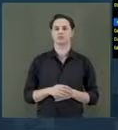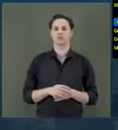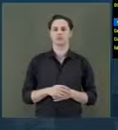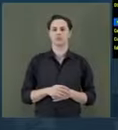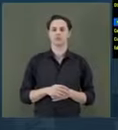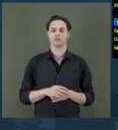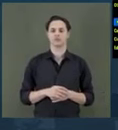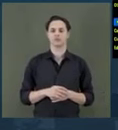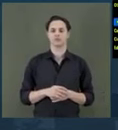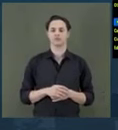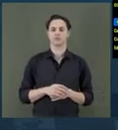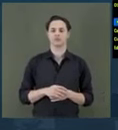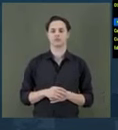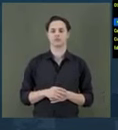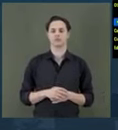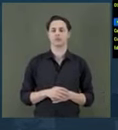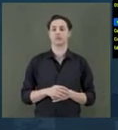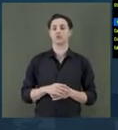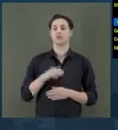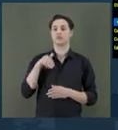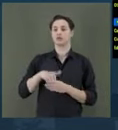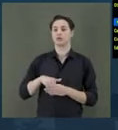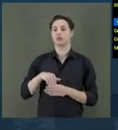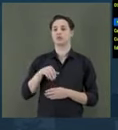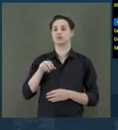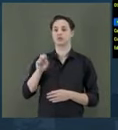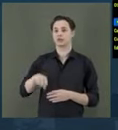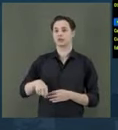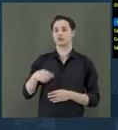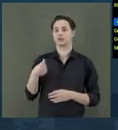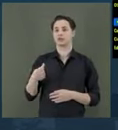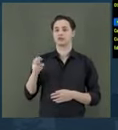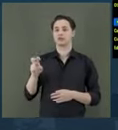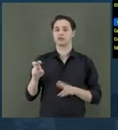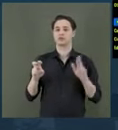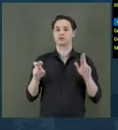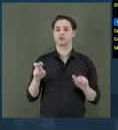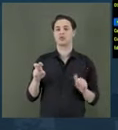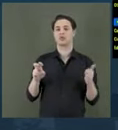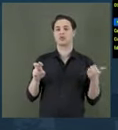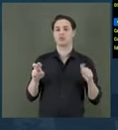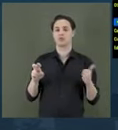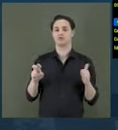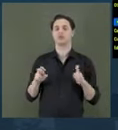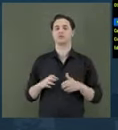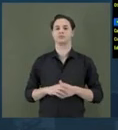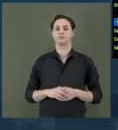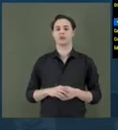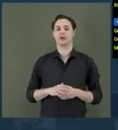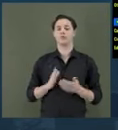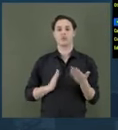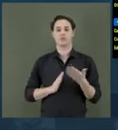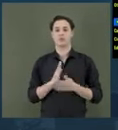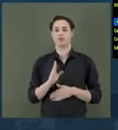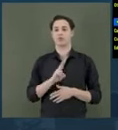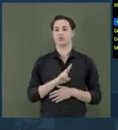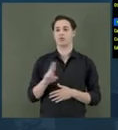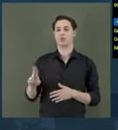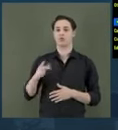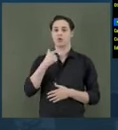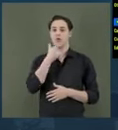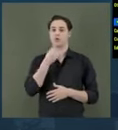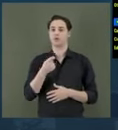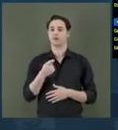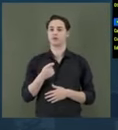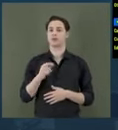Presidente. Votaram sim 65 senadores, não 11 senadores, 1 abstenção. Está aprovada a indicação